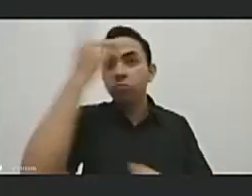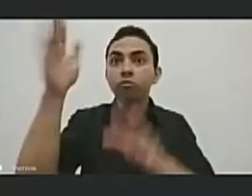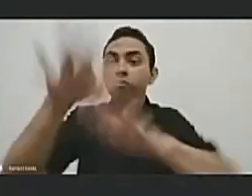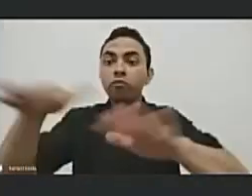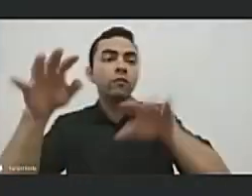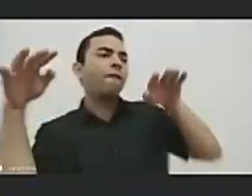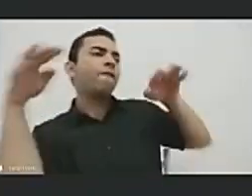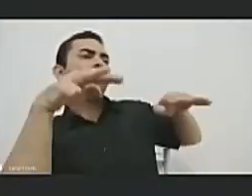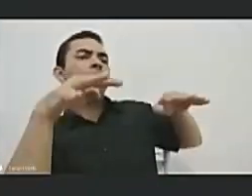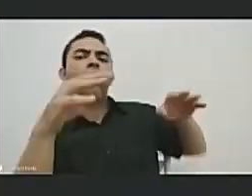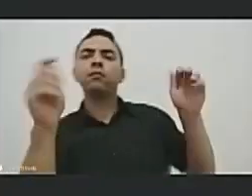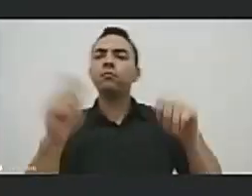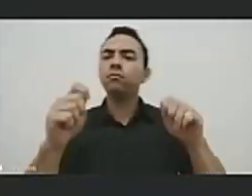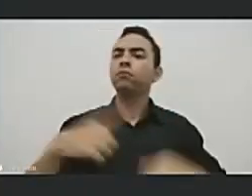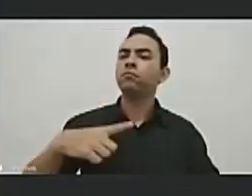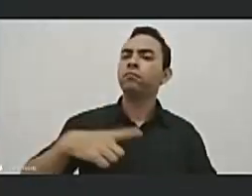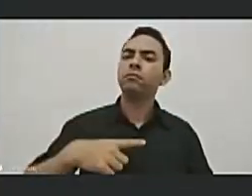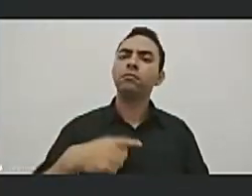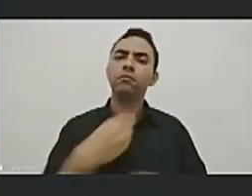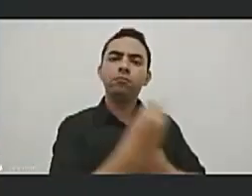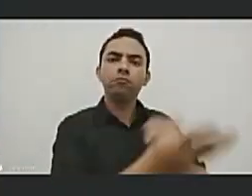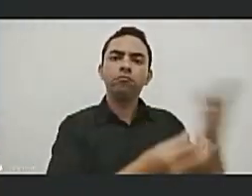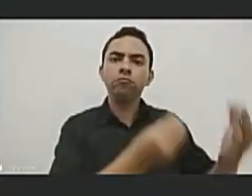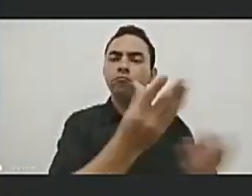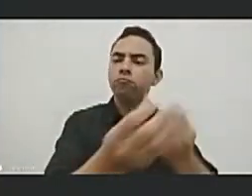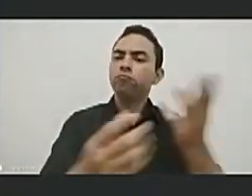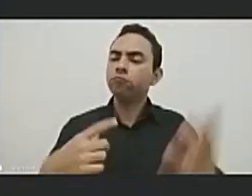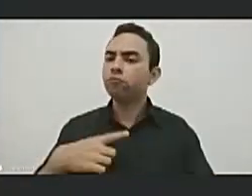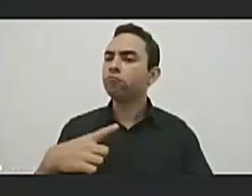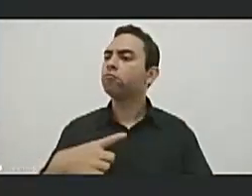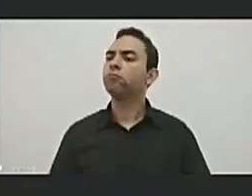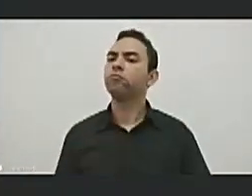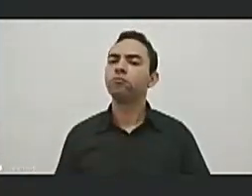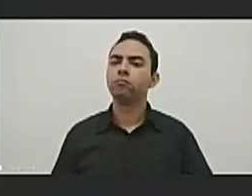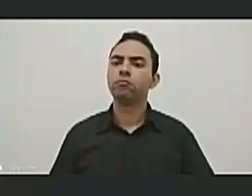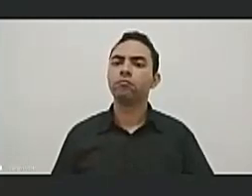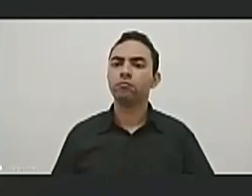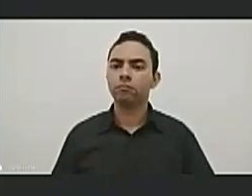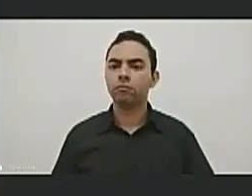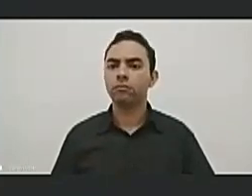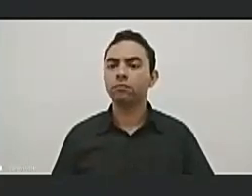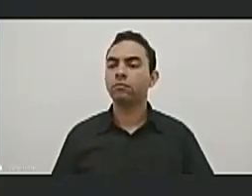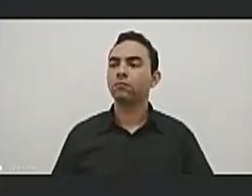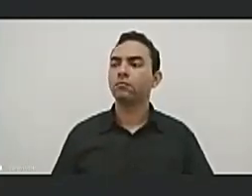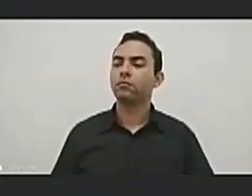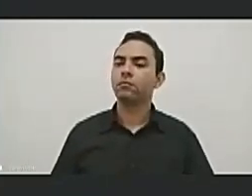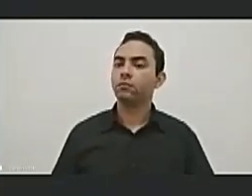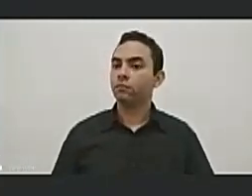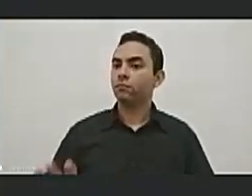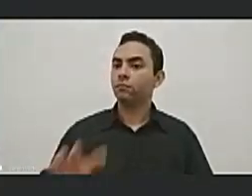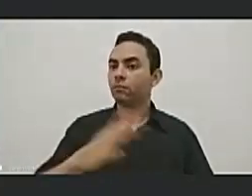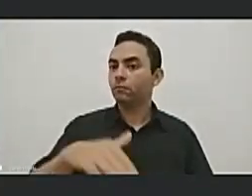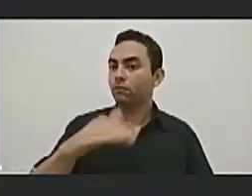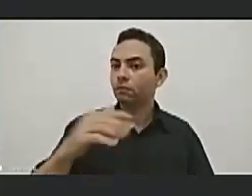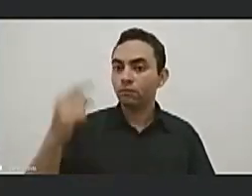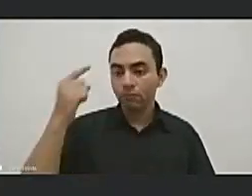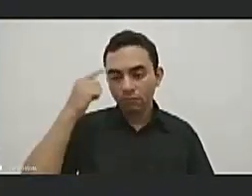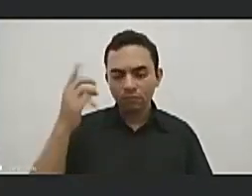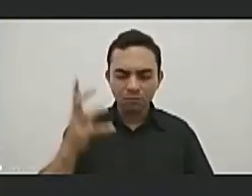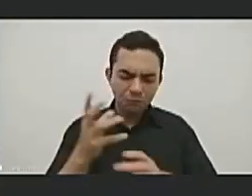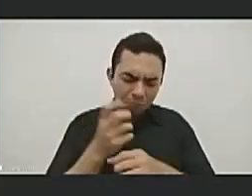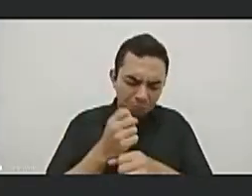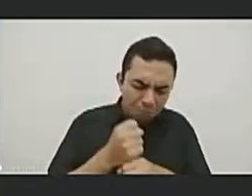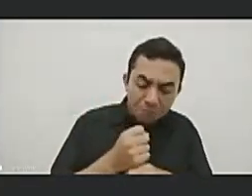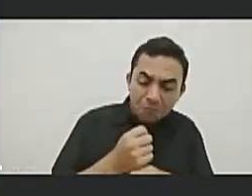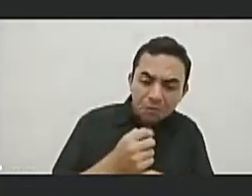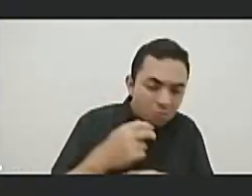tivessem acesso todos sabiam da ação do olos nós não temos por esconder por esconder registramos tudo em ata